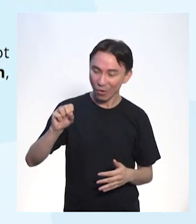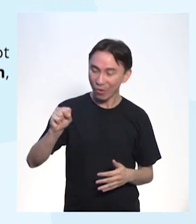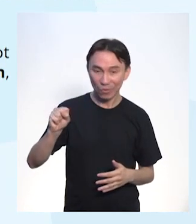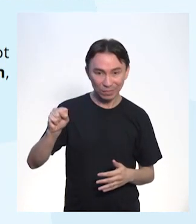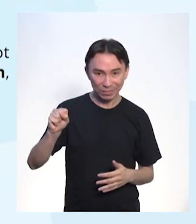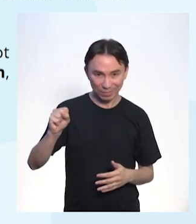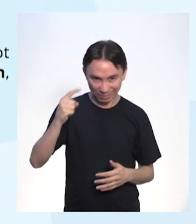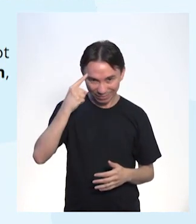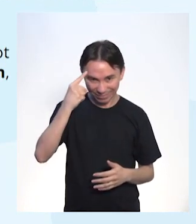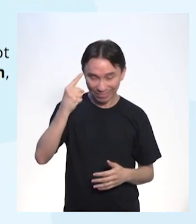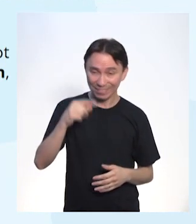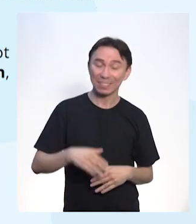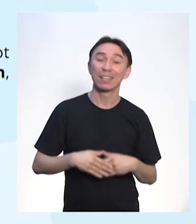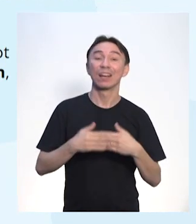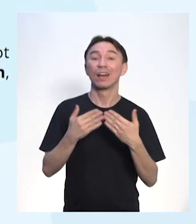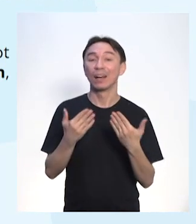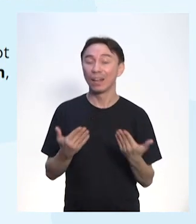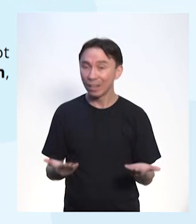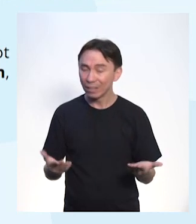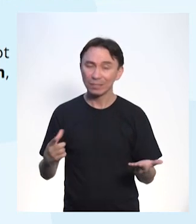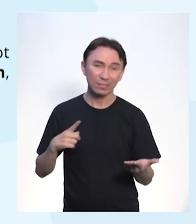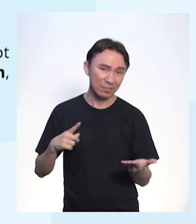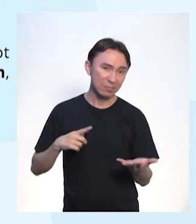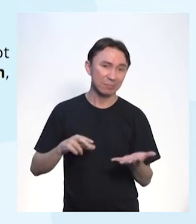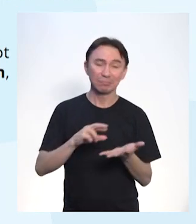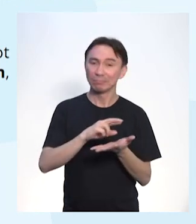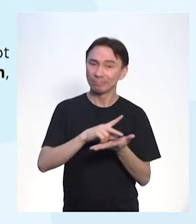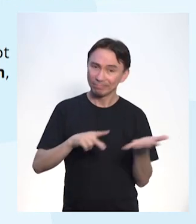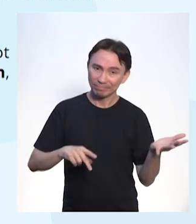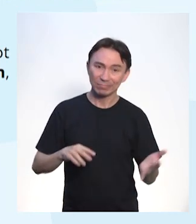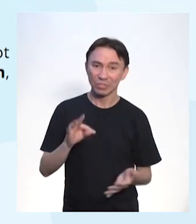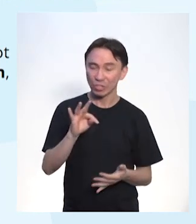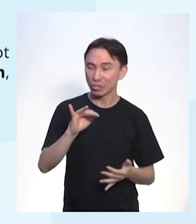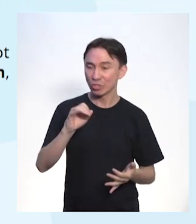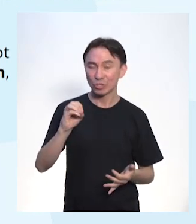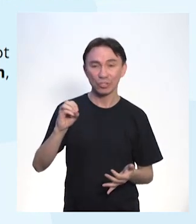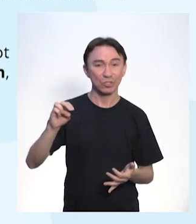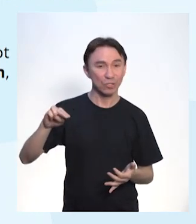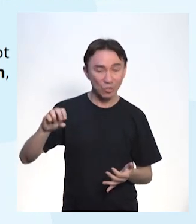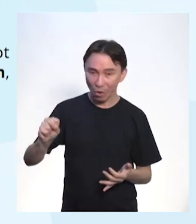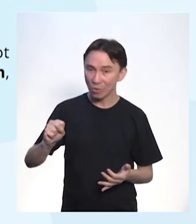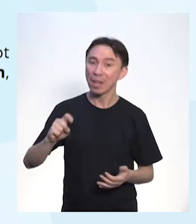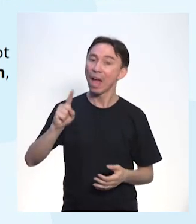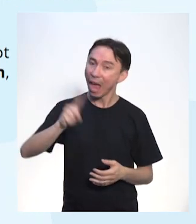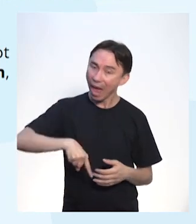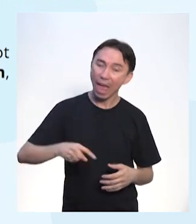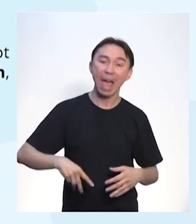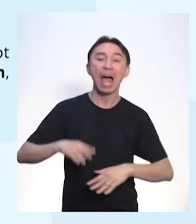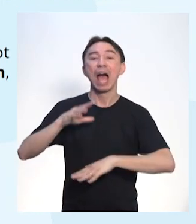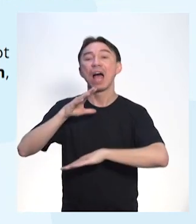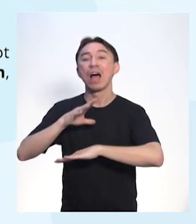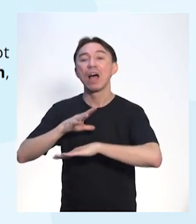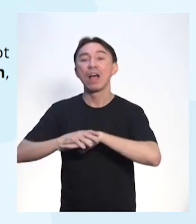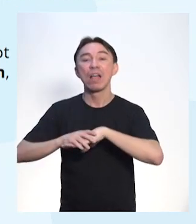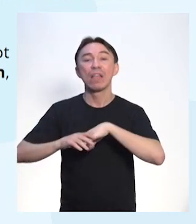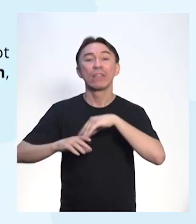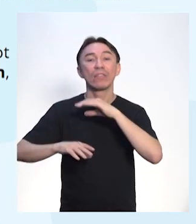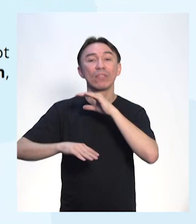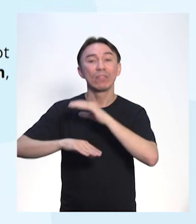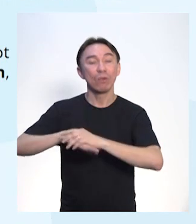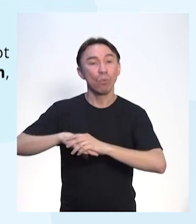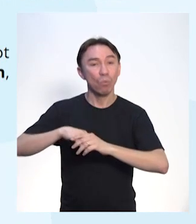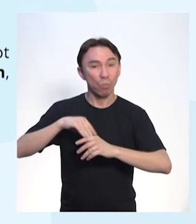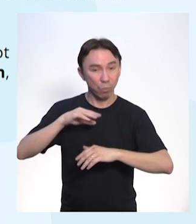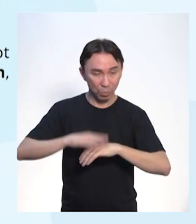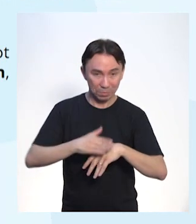é nation. Então você tem várias palavras que terminam com ation, que são ação, nation, imagination, imaginação. Então você